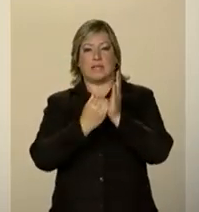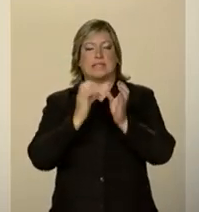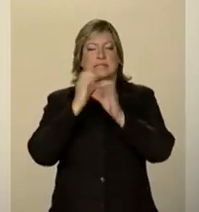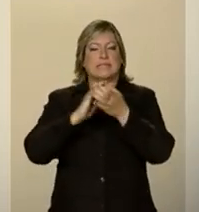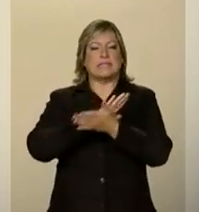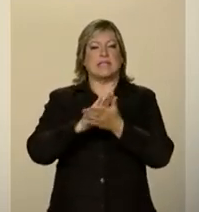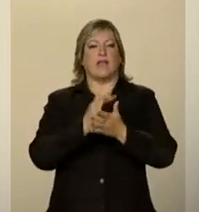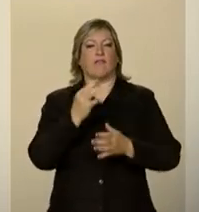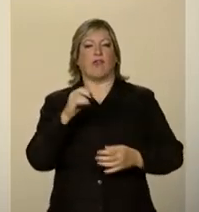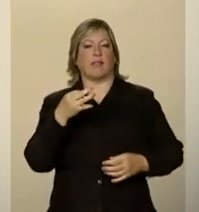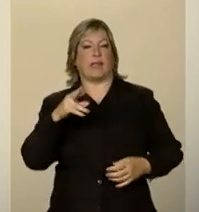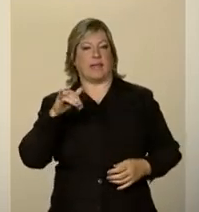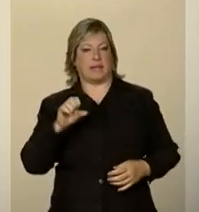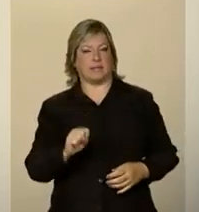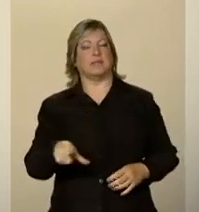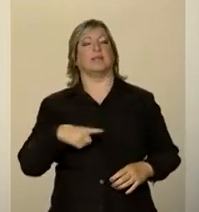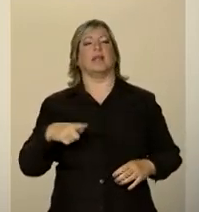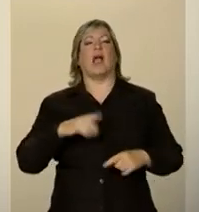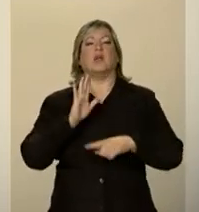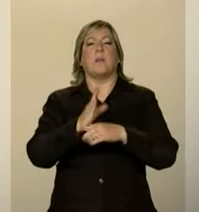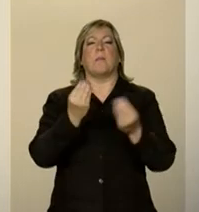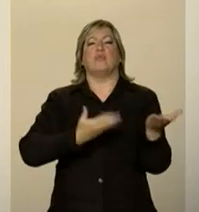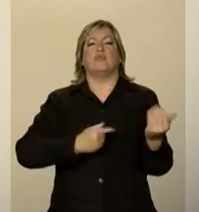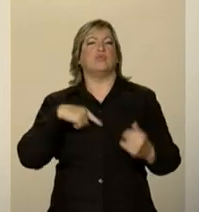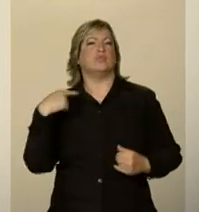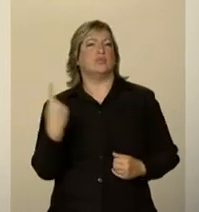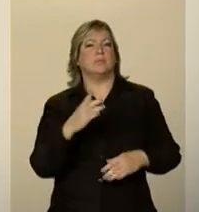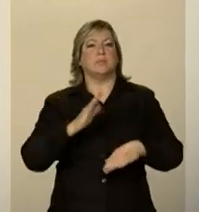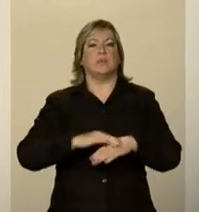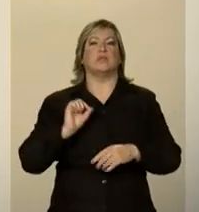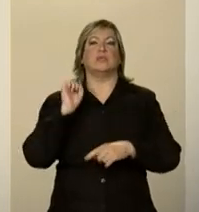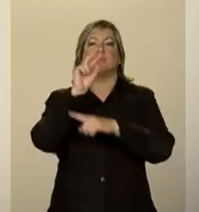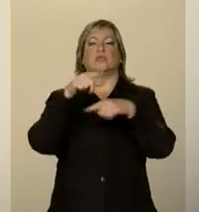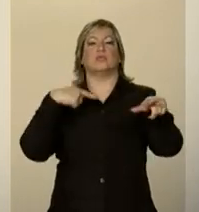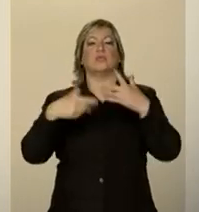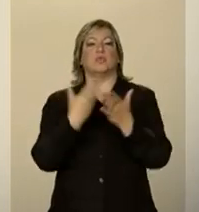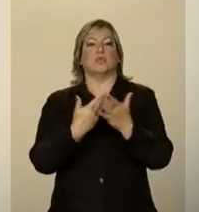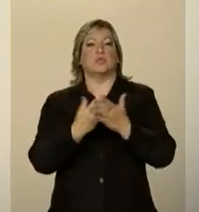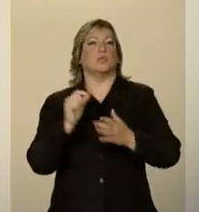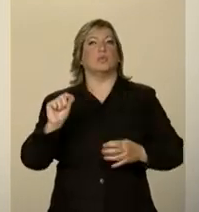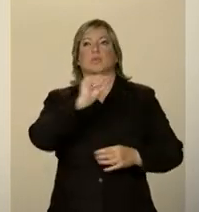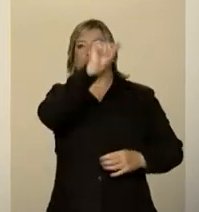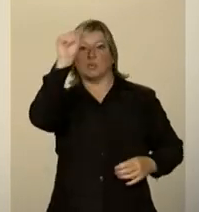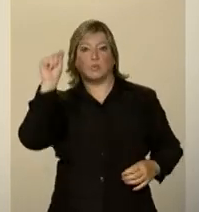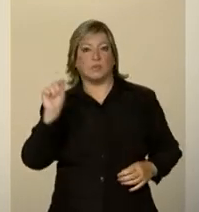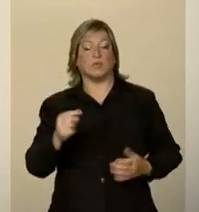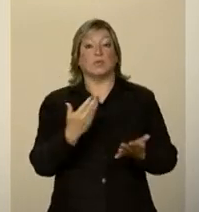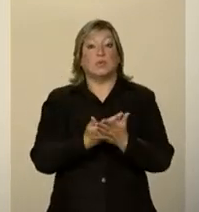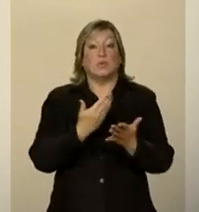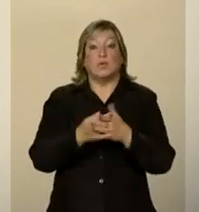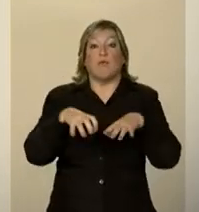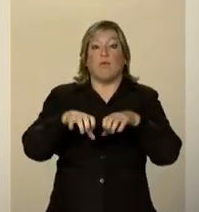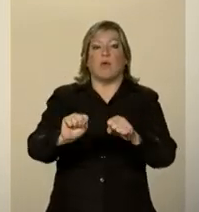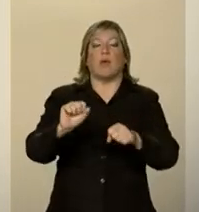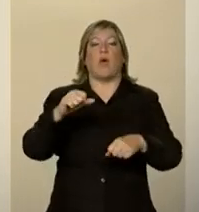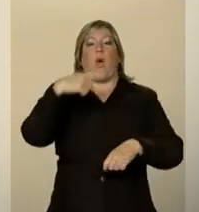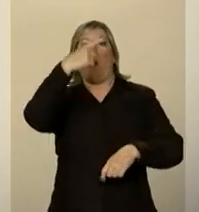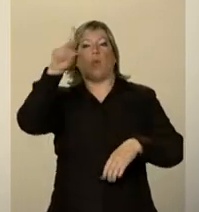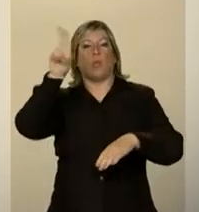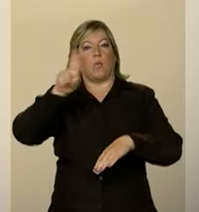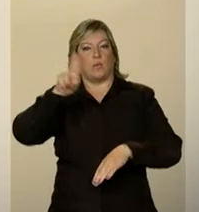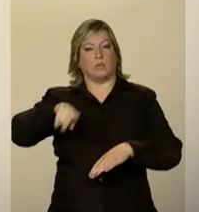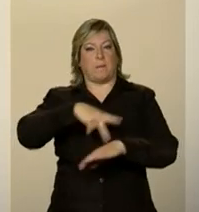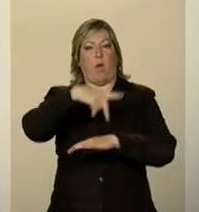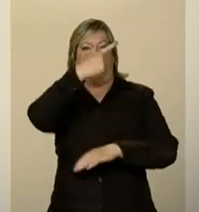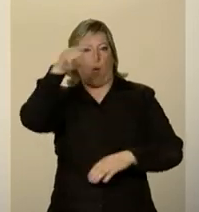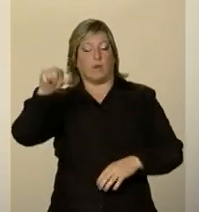Fronteiras que está levando milhares de jovens brasileiros estudar no exterior como está o programa olha Luciano esse programa